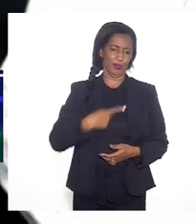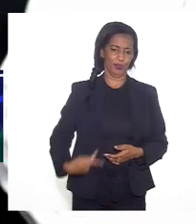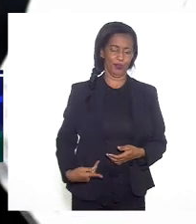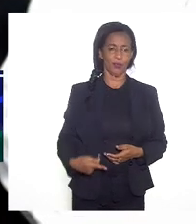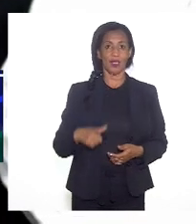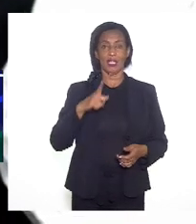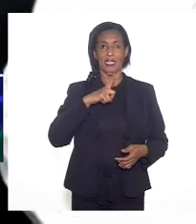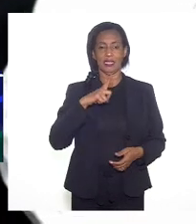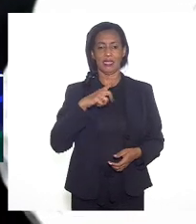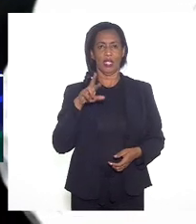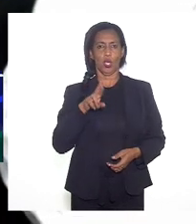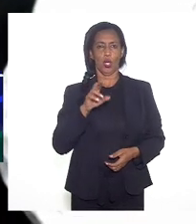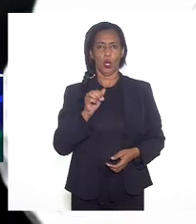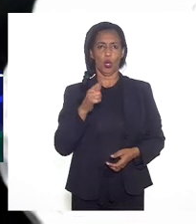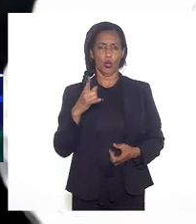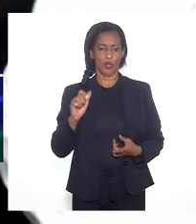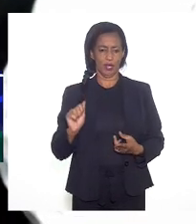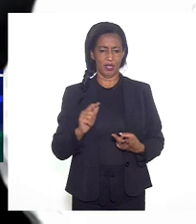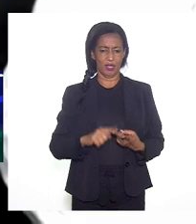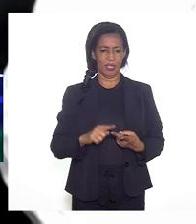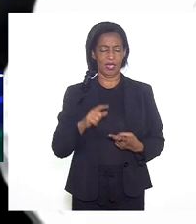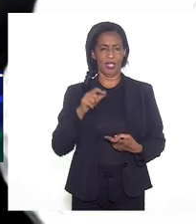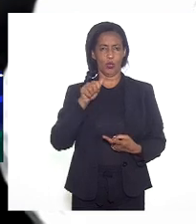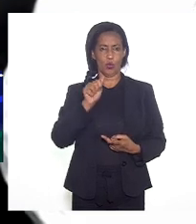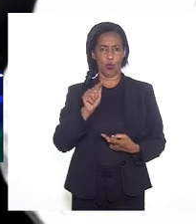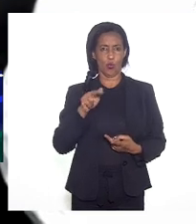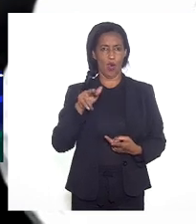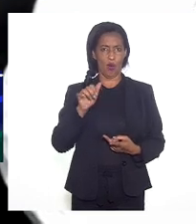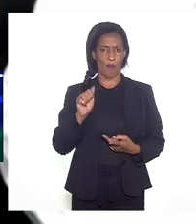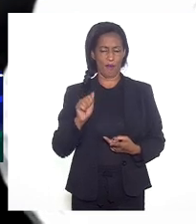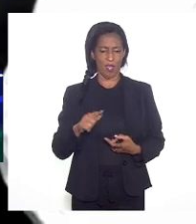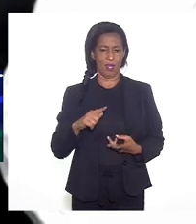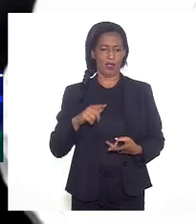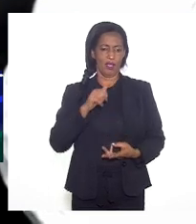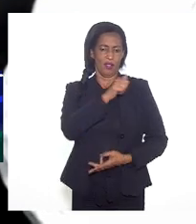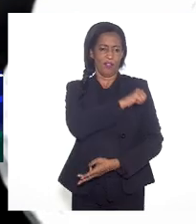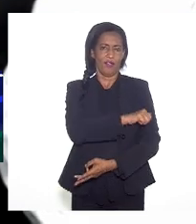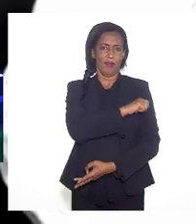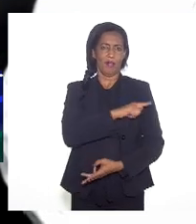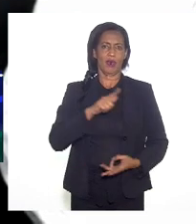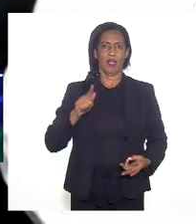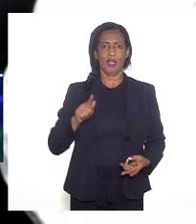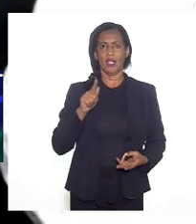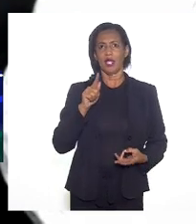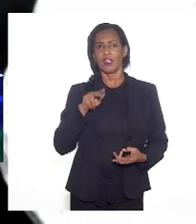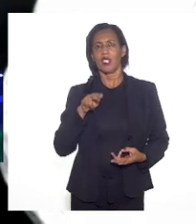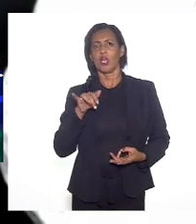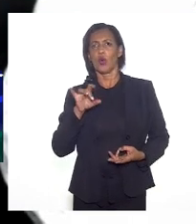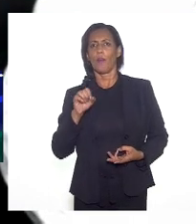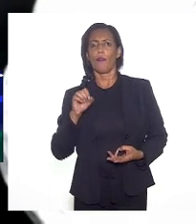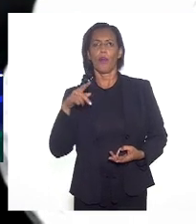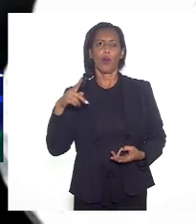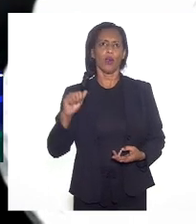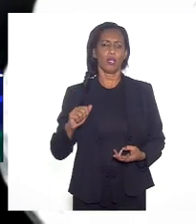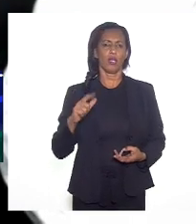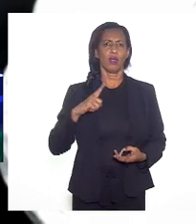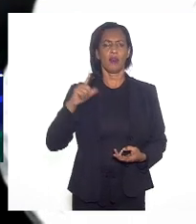ainda Rodrigo Amorim, Renata, enfermeira Regiane, Flávio Serafini, Gualberto, Valdec, Alexandre Quinoploc. Algum outro parlamentar queira se